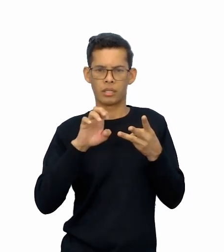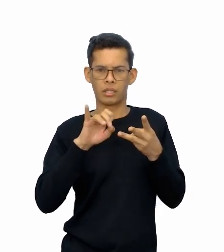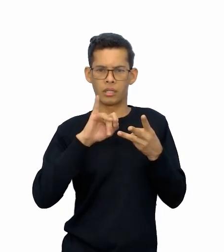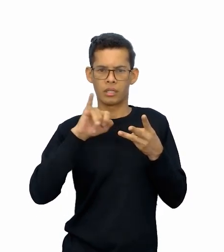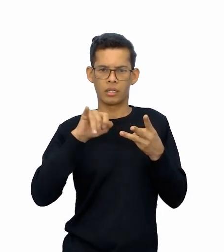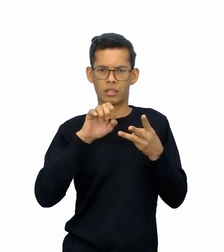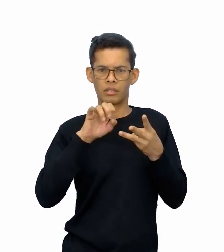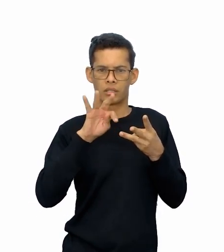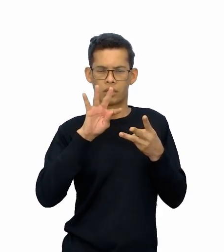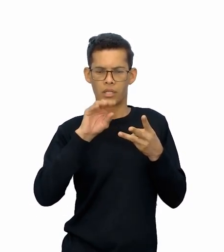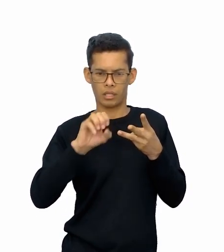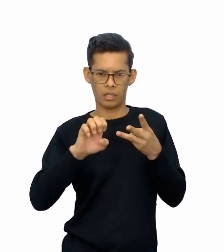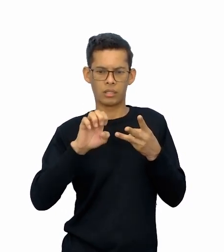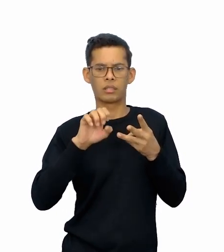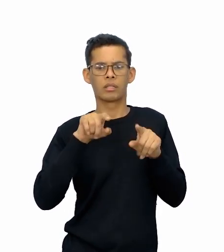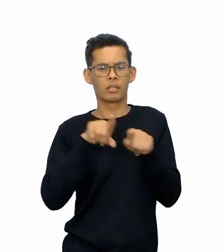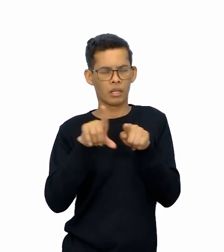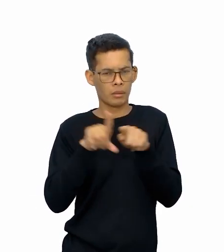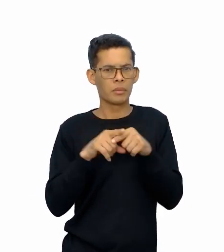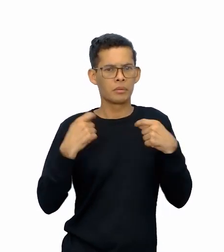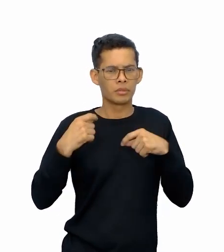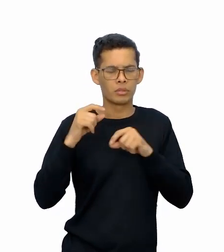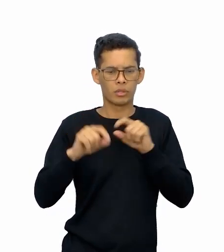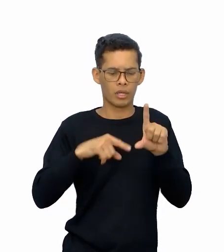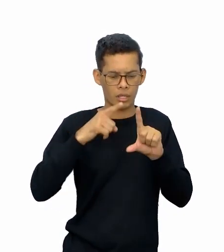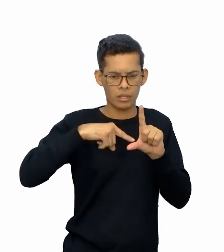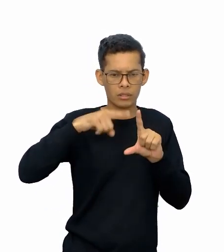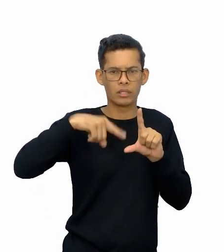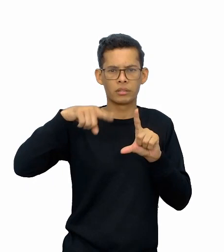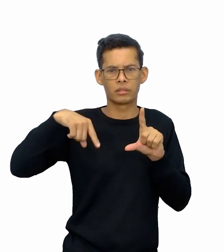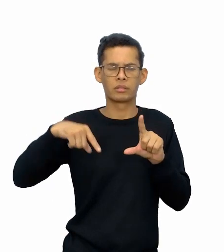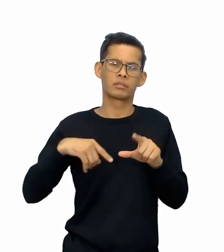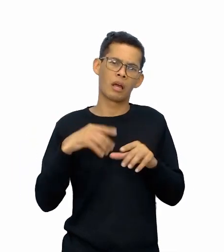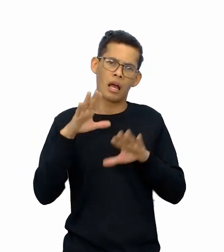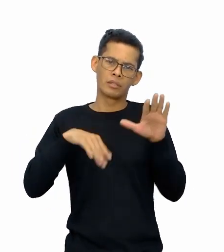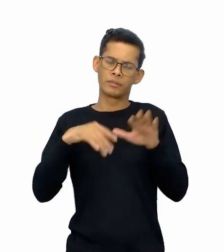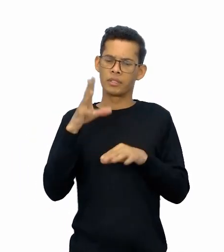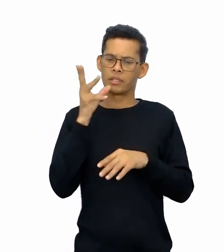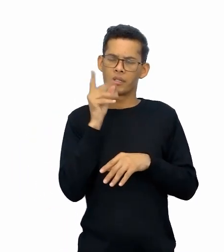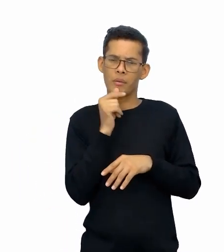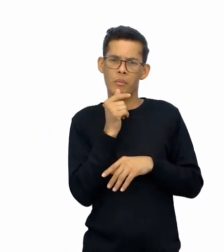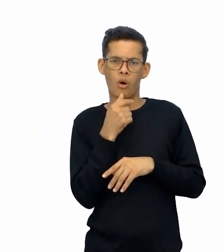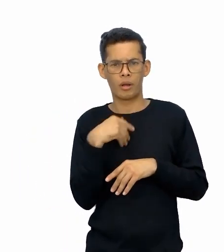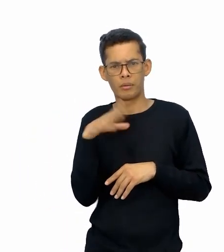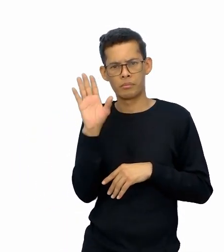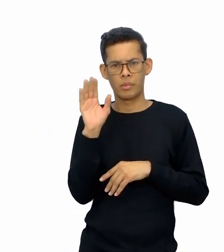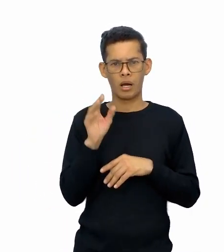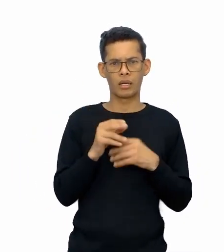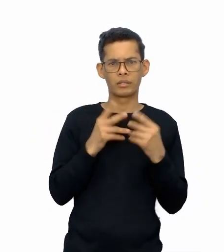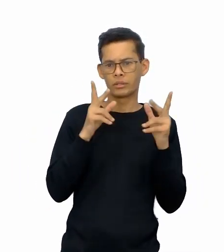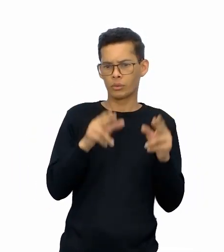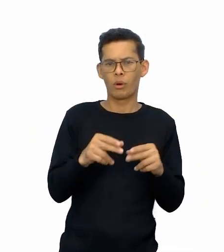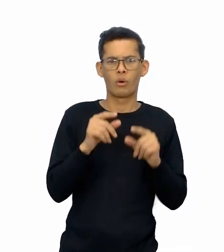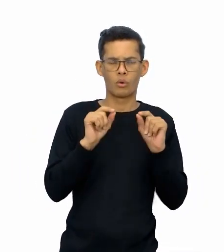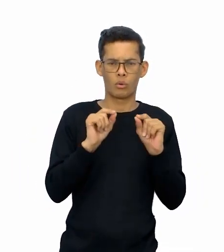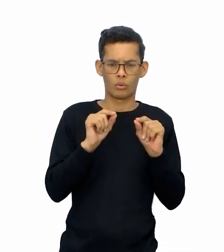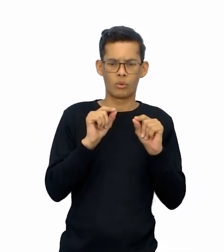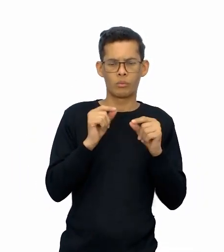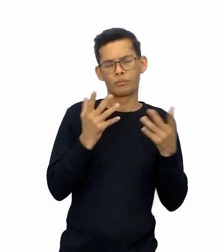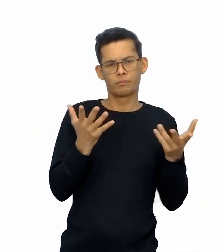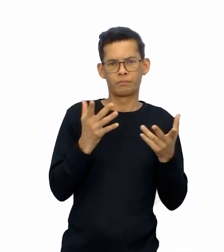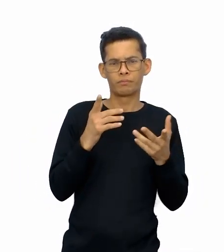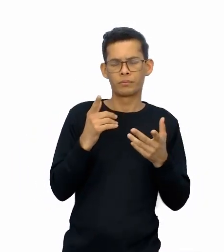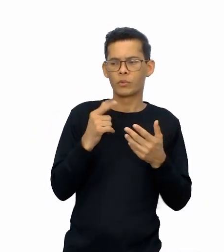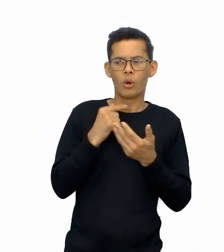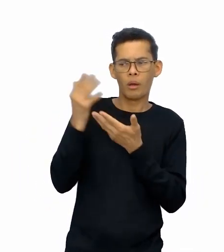É claro, uma pesquisa ilustrativa, pode ser que ele jogue um pouquinho mais, né, de água sanitária no algodão, dá para a gente trazer